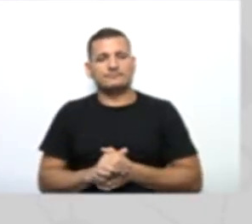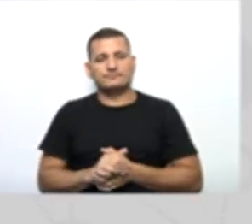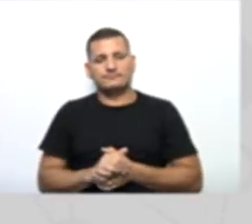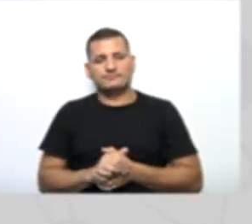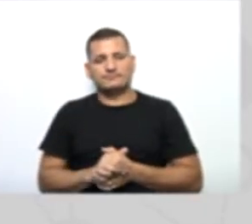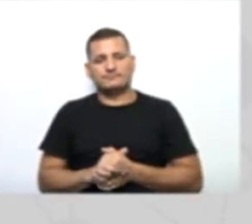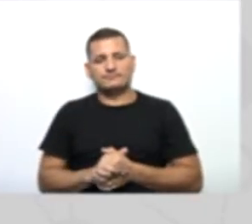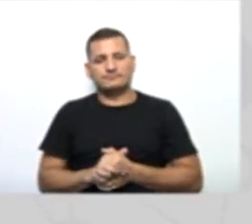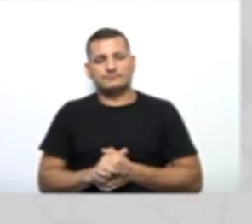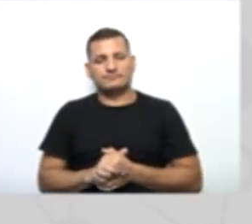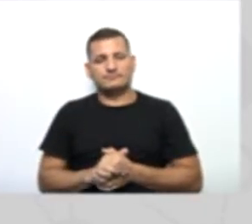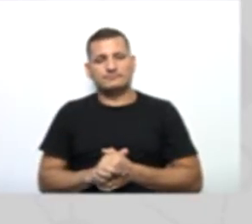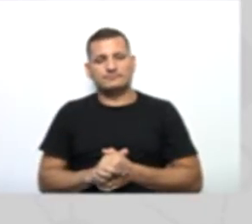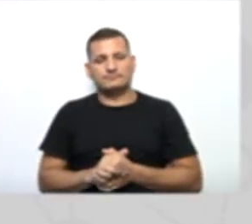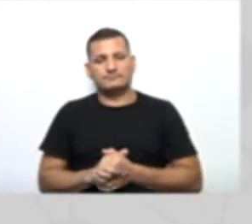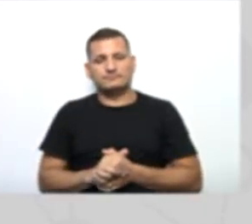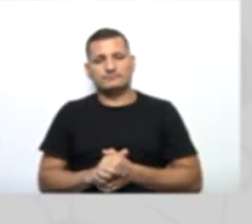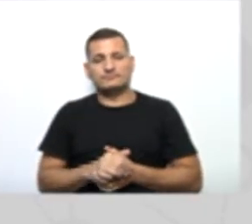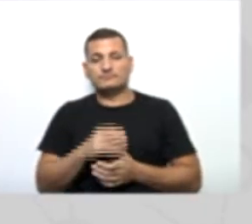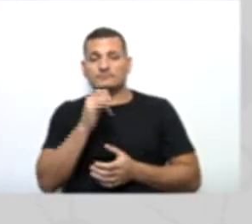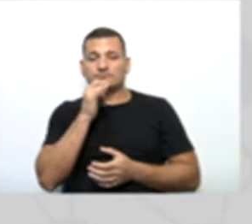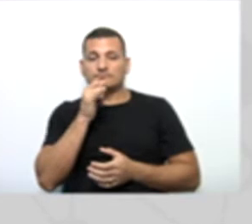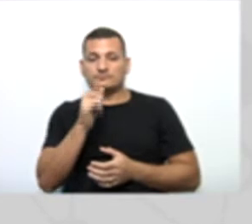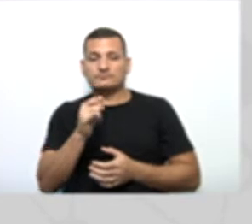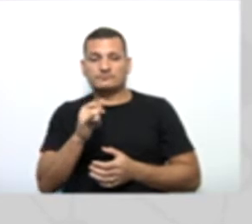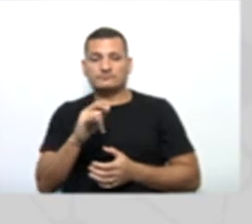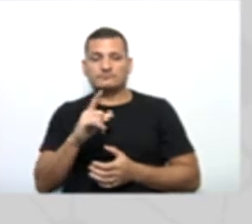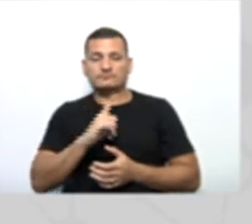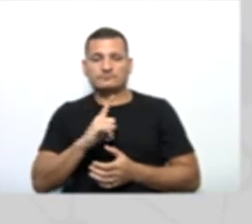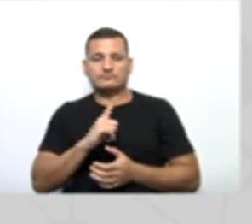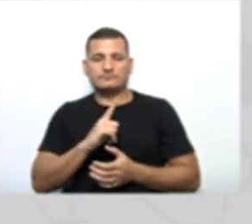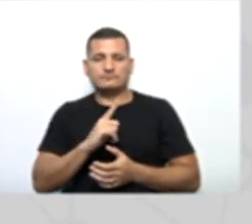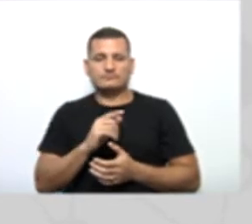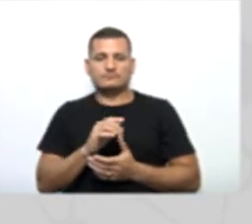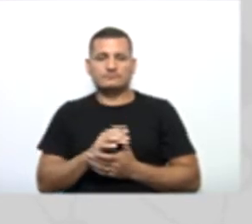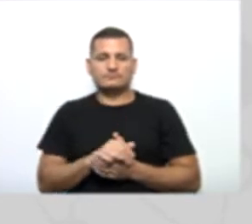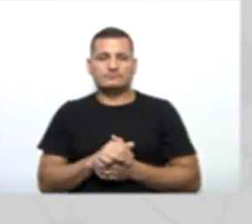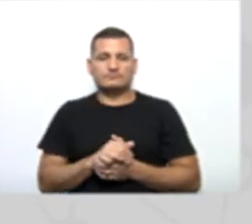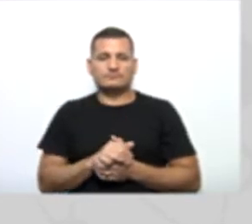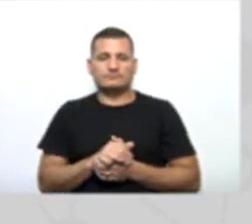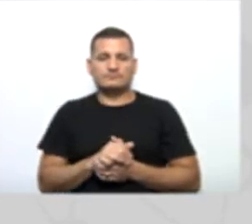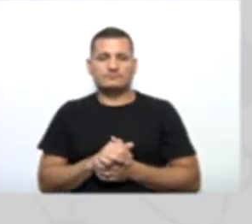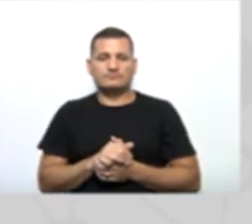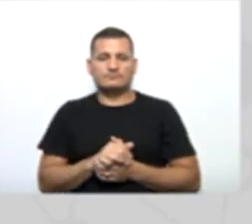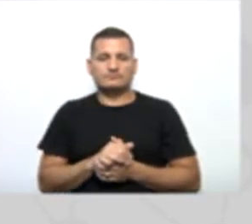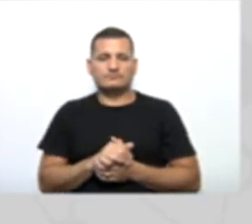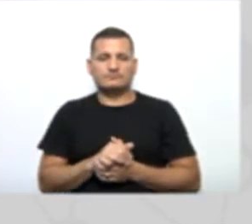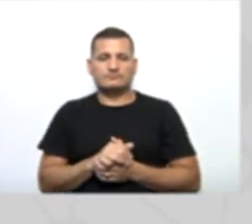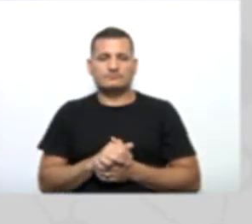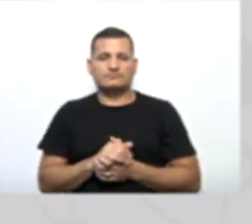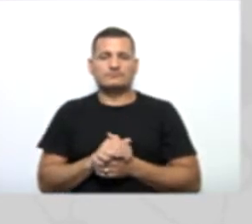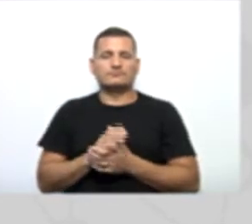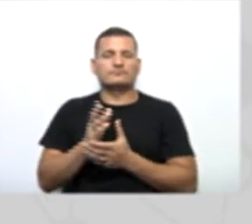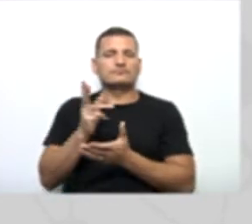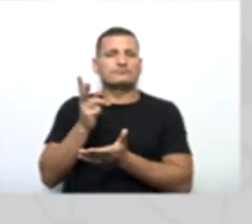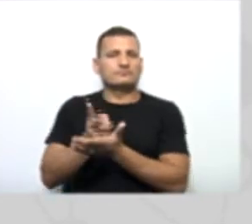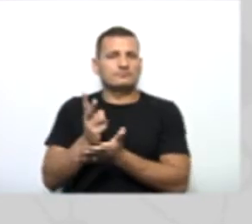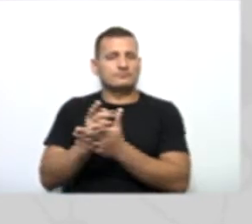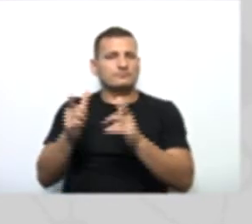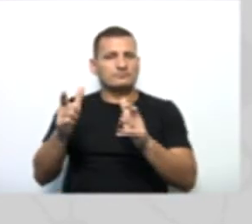onde existe o problema. Caso existam, no mesmo ponto de um setor, diversos